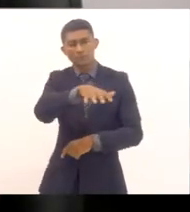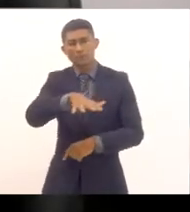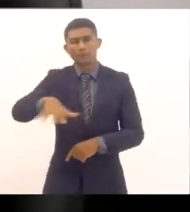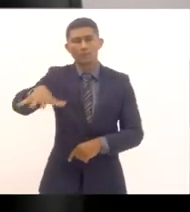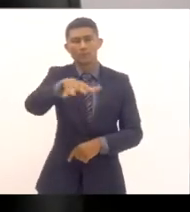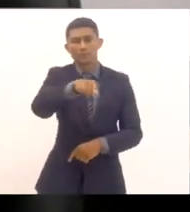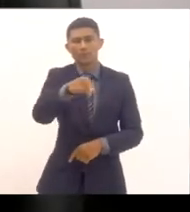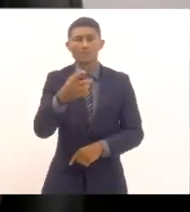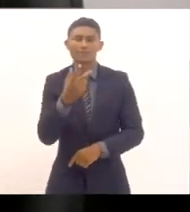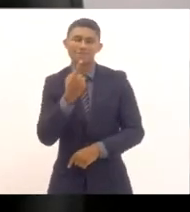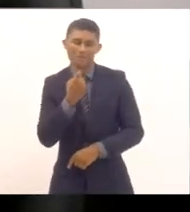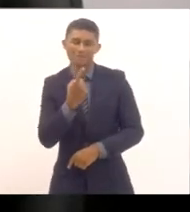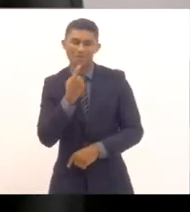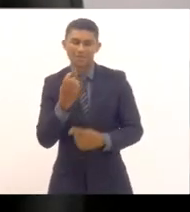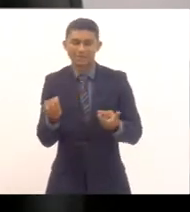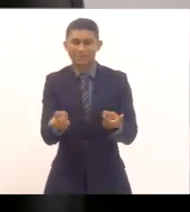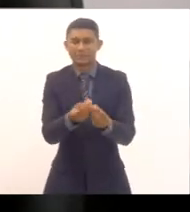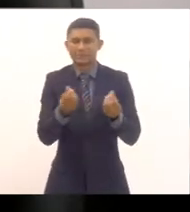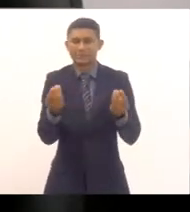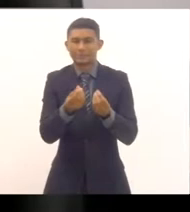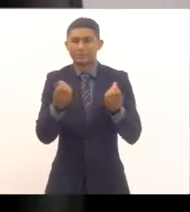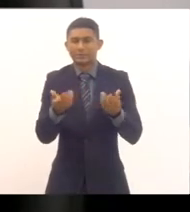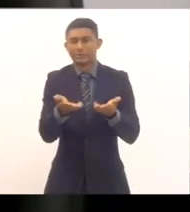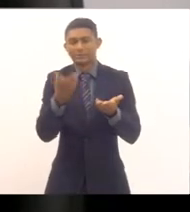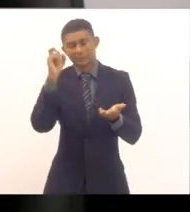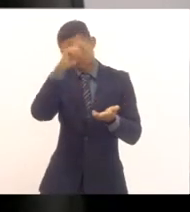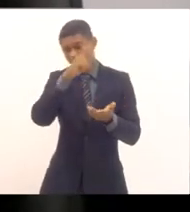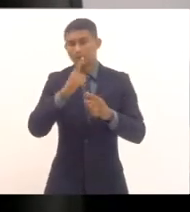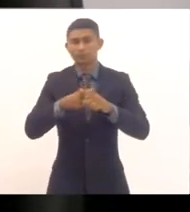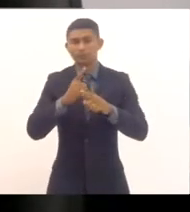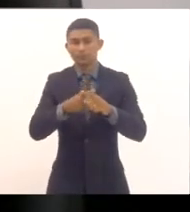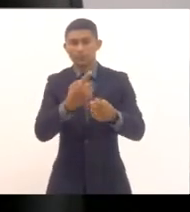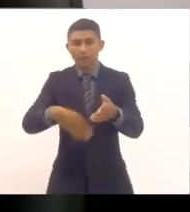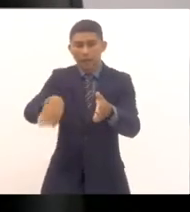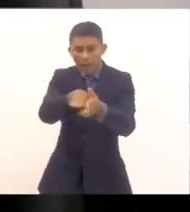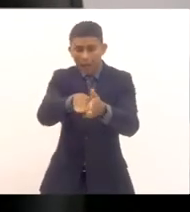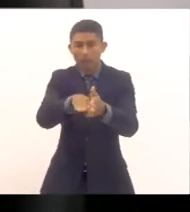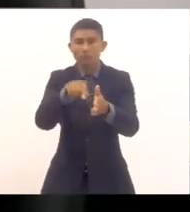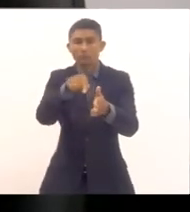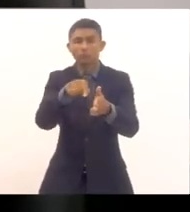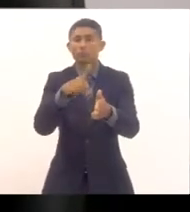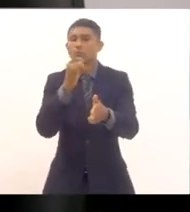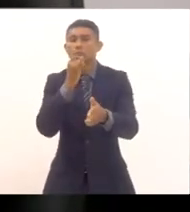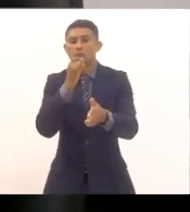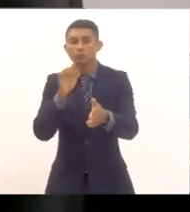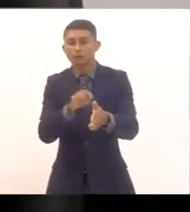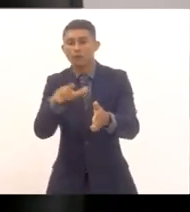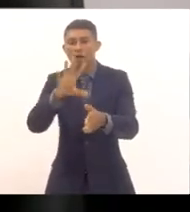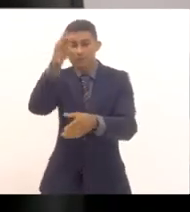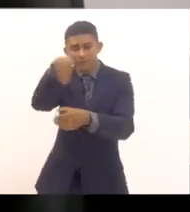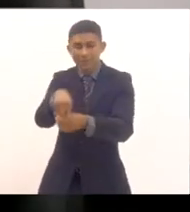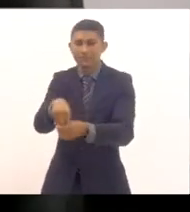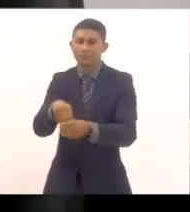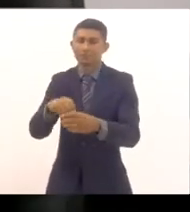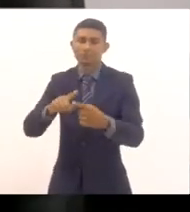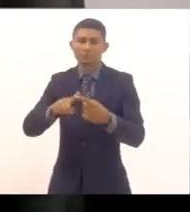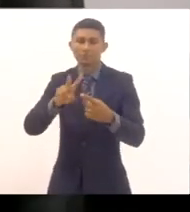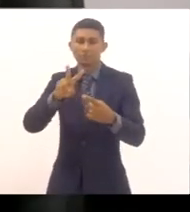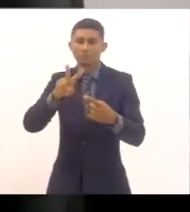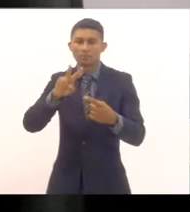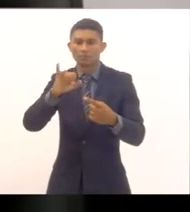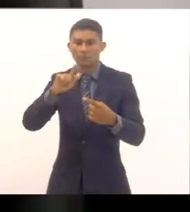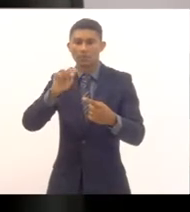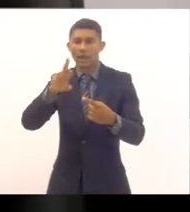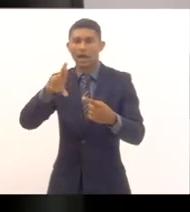a vermelha áreas sensíveis Então essas árvores aí Tá certo numa comunidade que a vida área Lucas é Padre Miguel